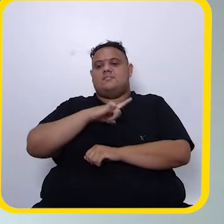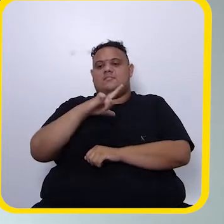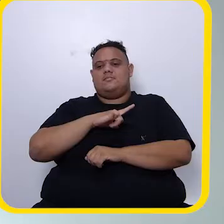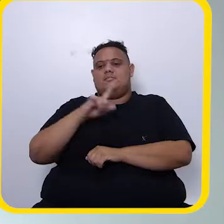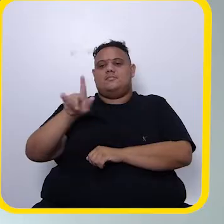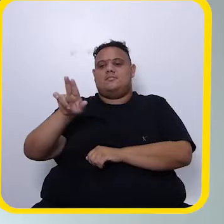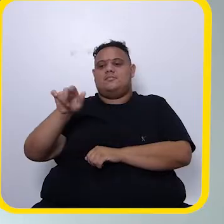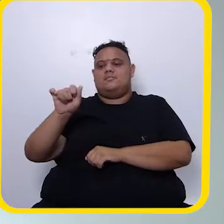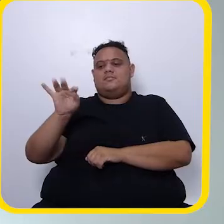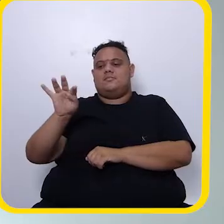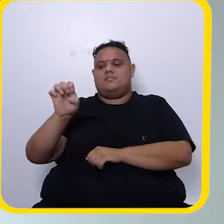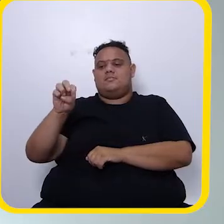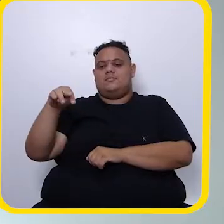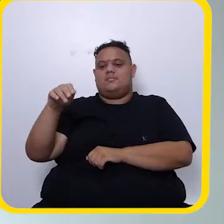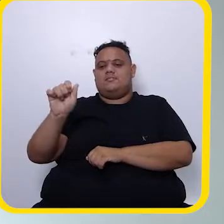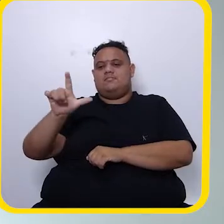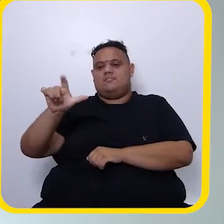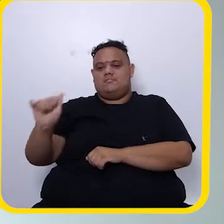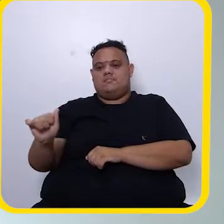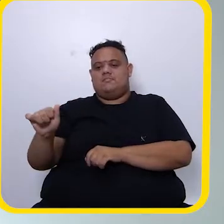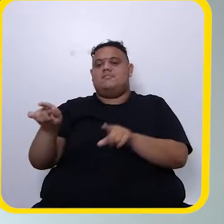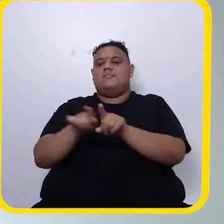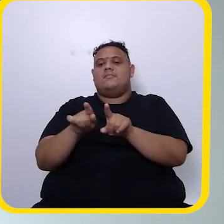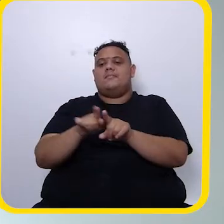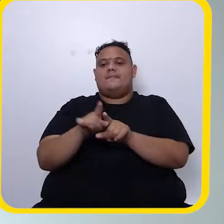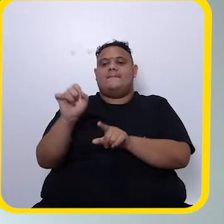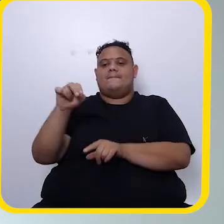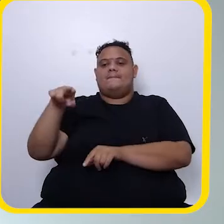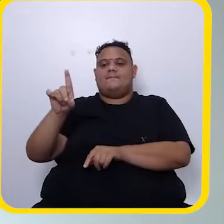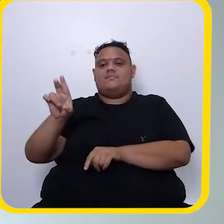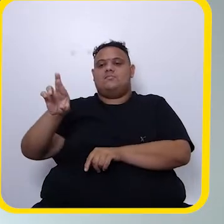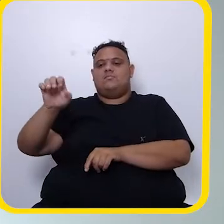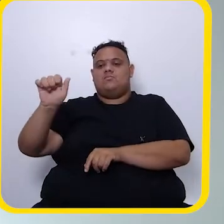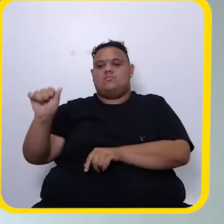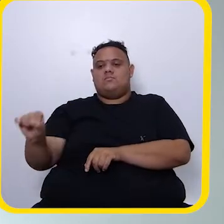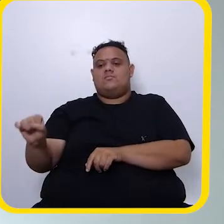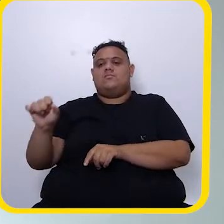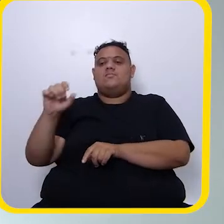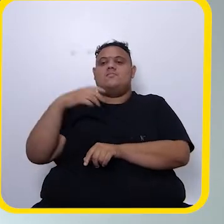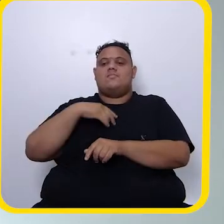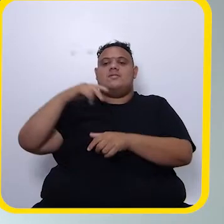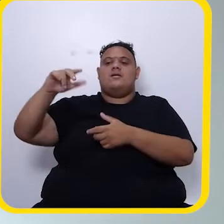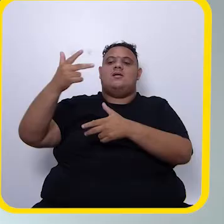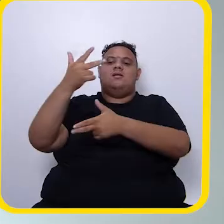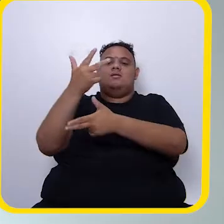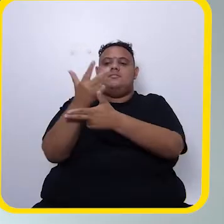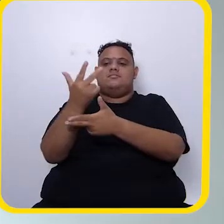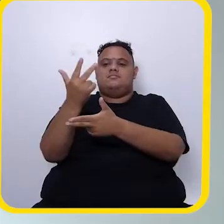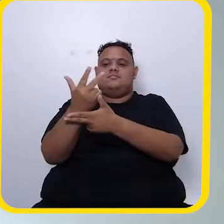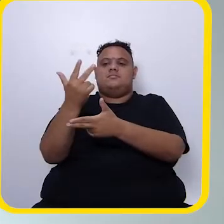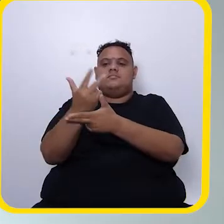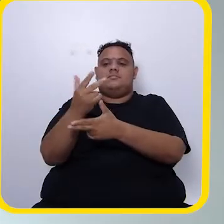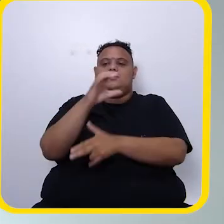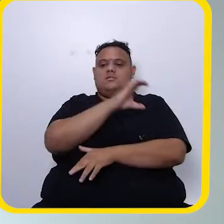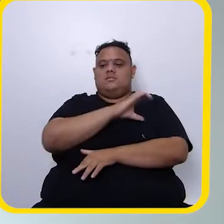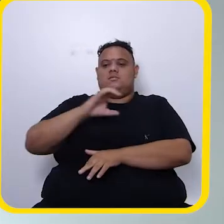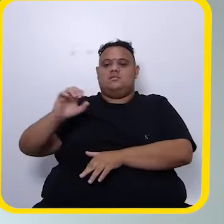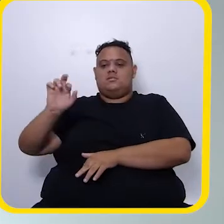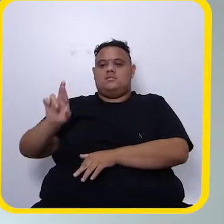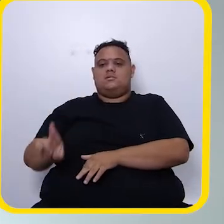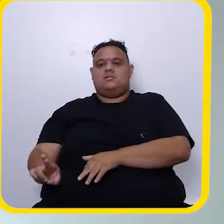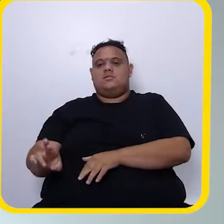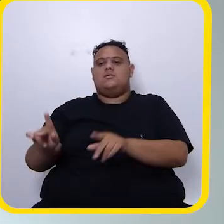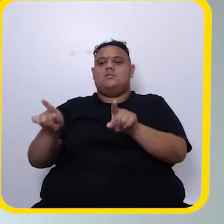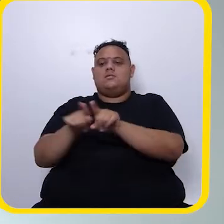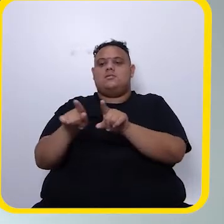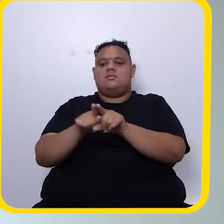temos também a Guatemala, né, a Honduras, El Salvador, Nicarágua, Costa Rica e